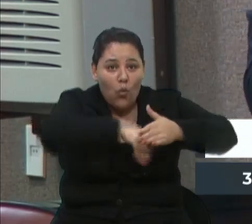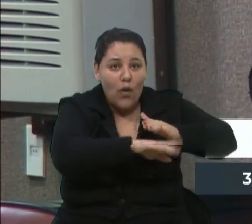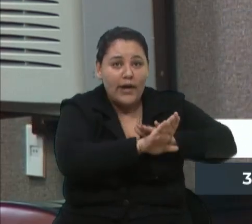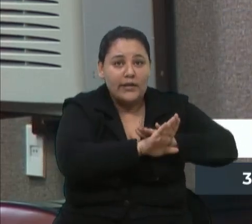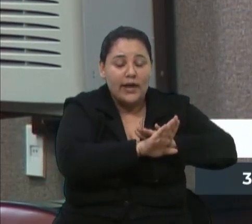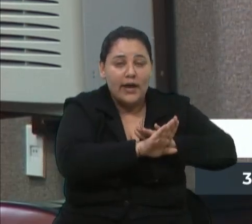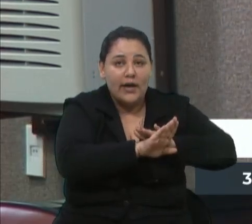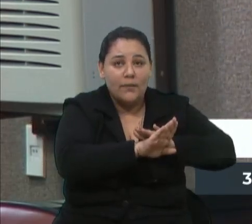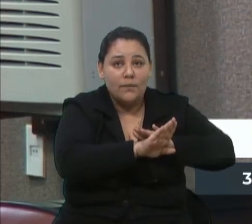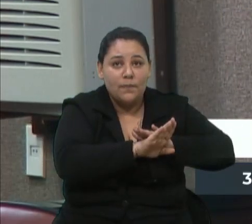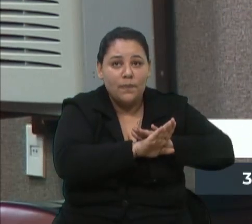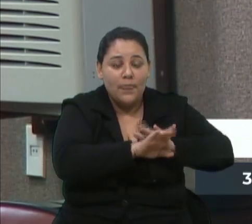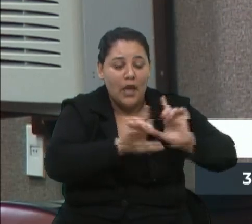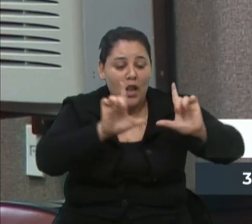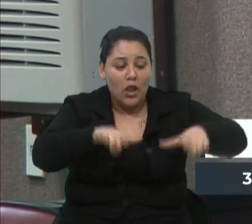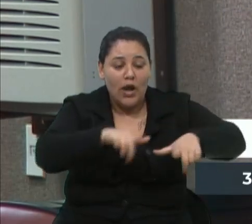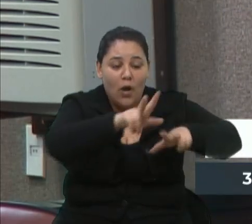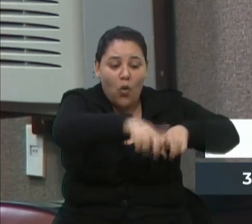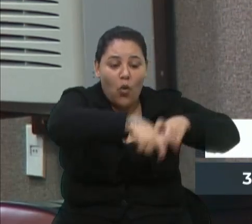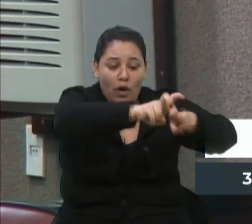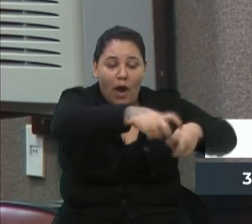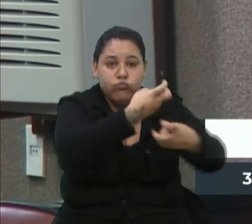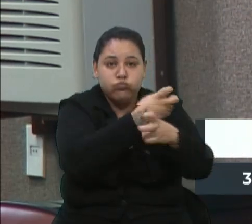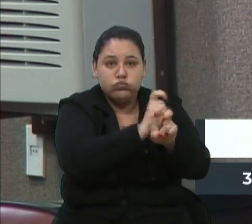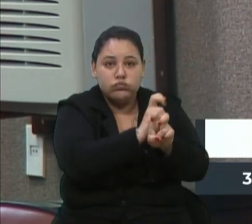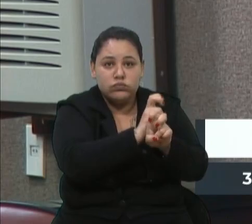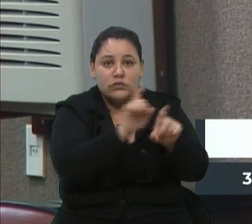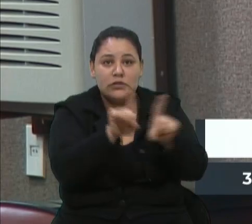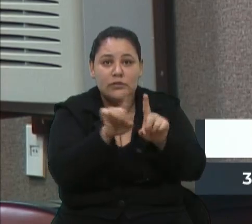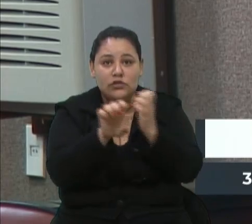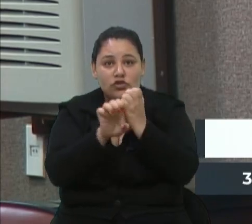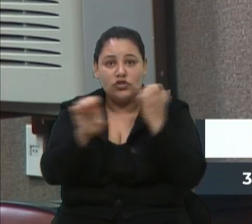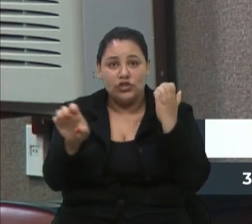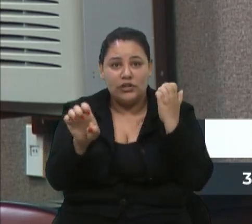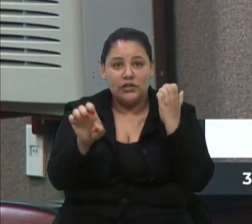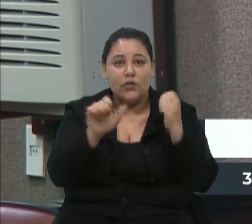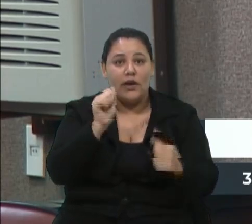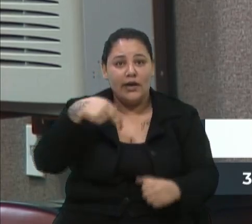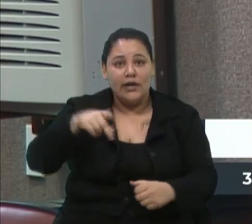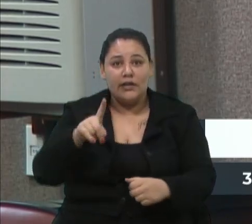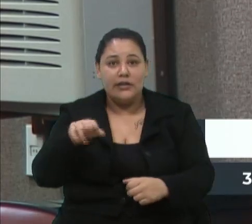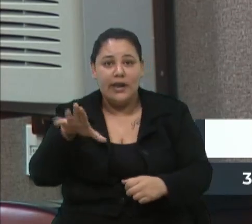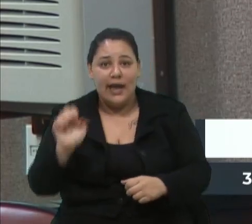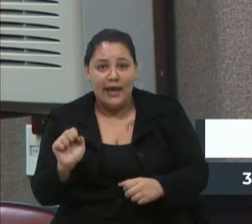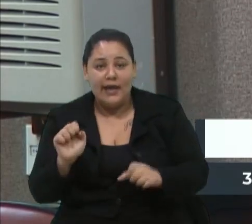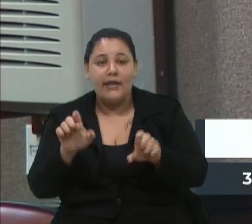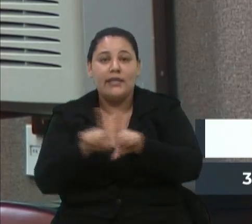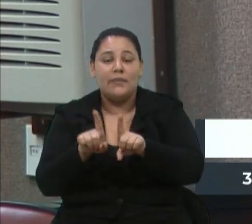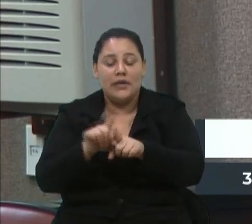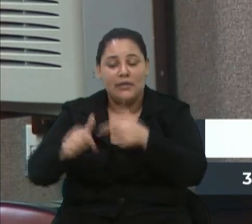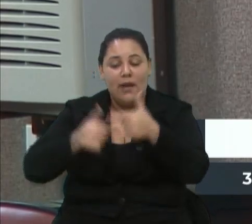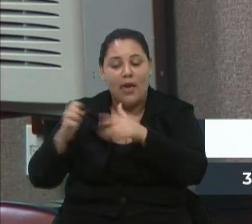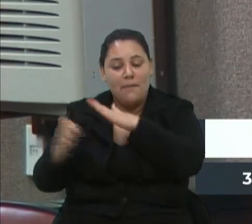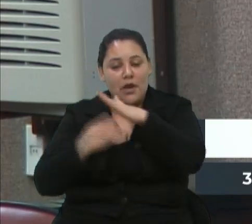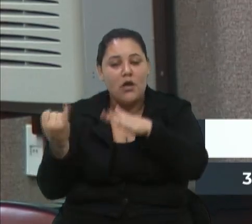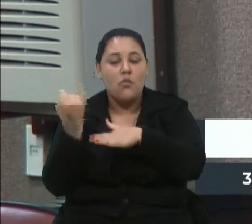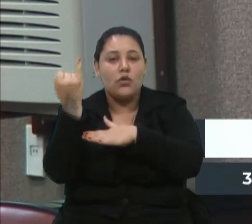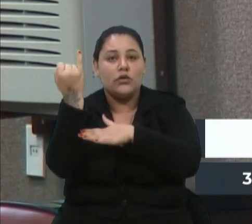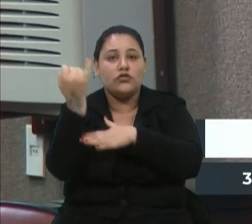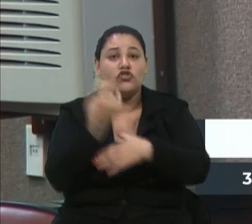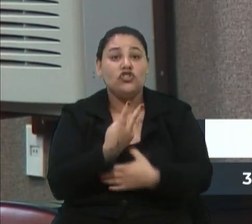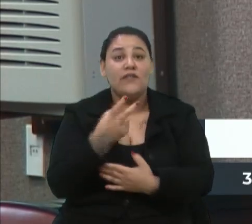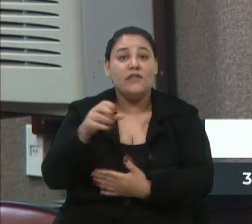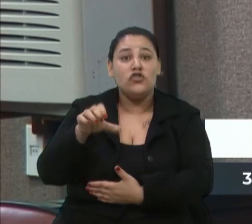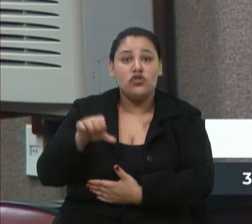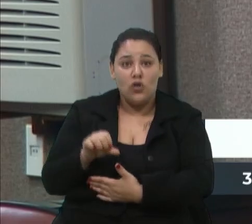rurais. Né? Também com o engenheiro agrônomo André Killing, extensionista rural da Emater. Então, será dia